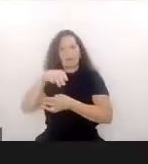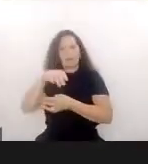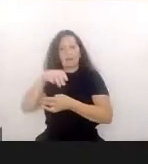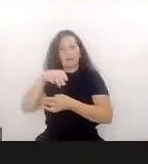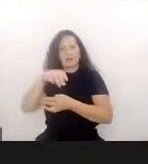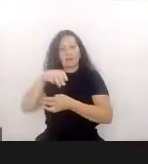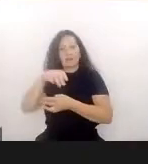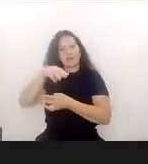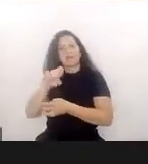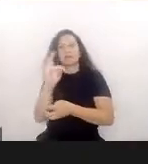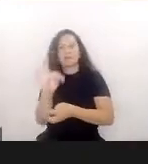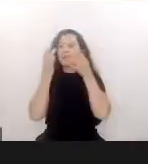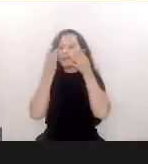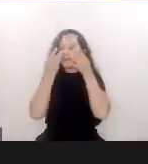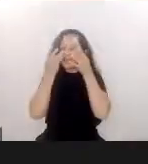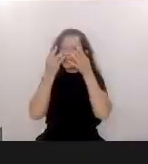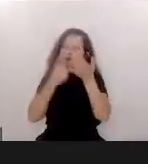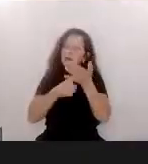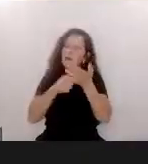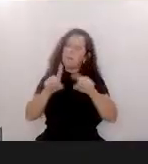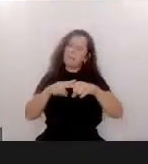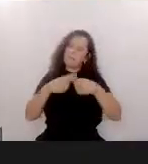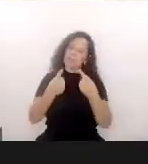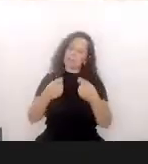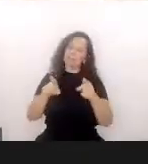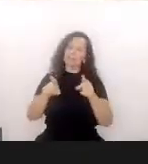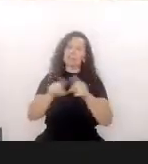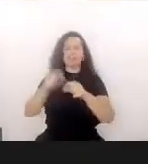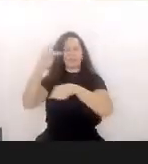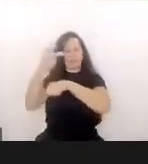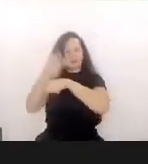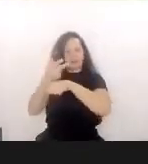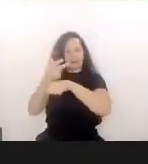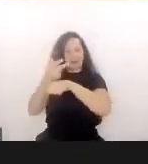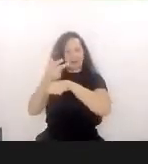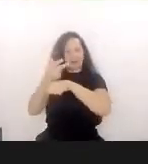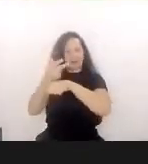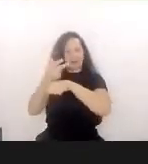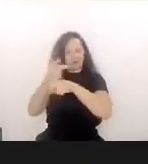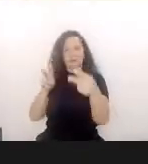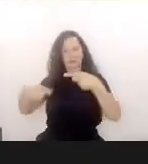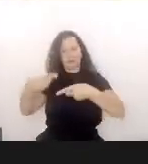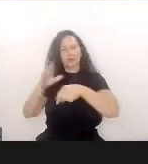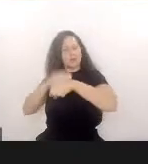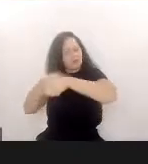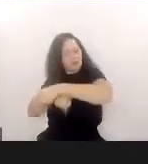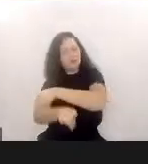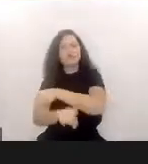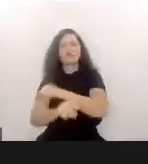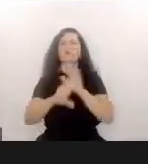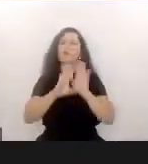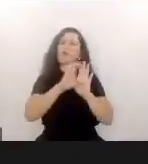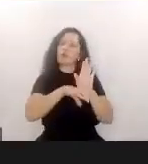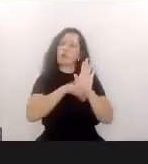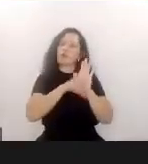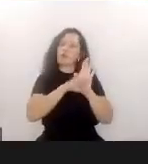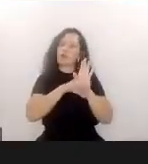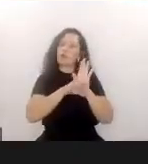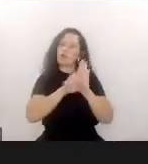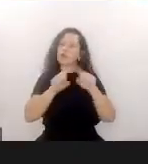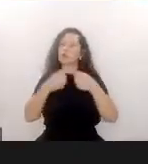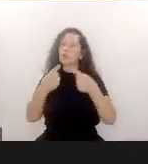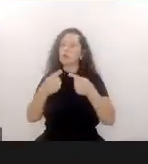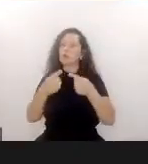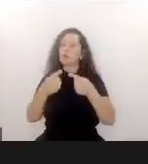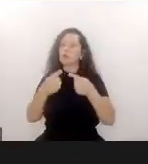mas acabou sendo pré-gravado, onde eu discuto mais a fundo o conceito ou essa questão da Amazônia a partir de um olhar